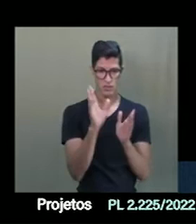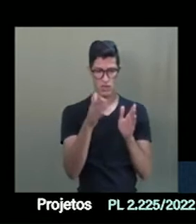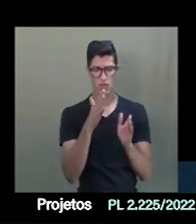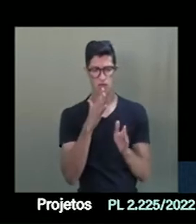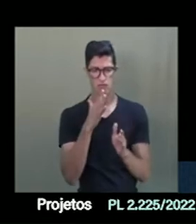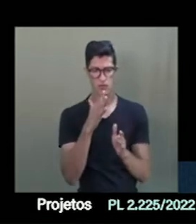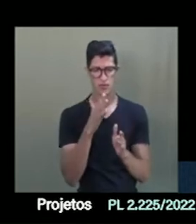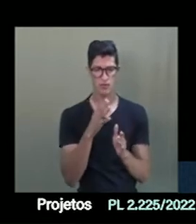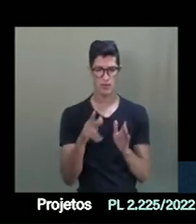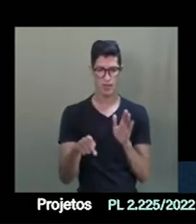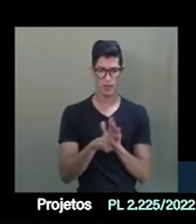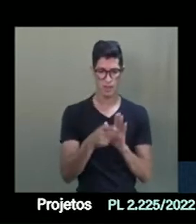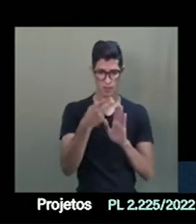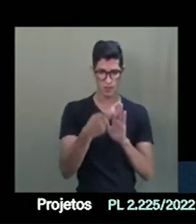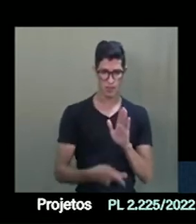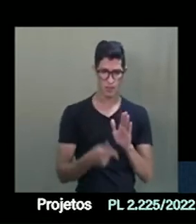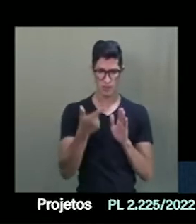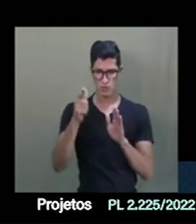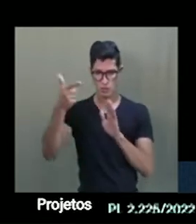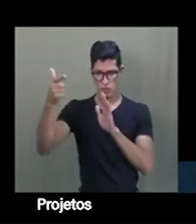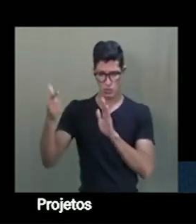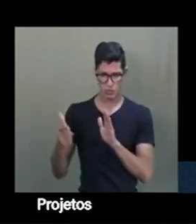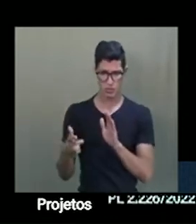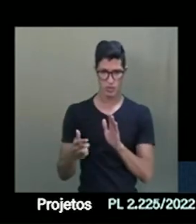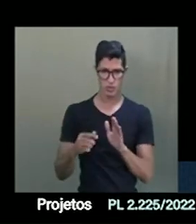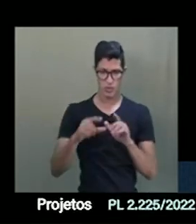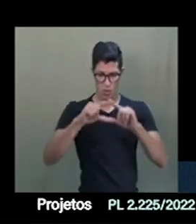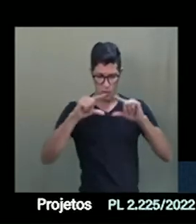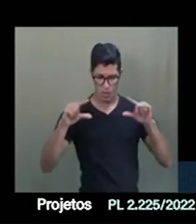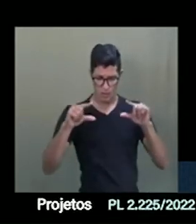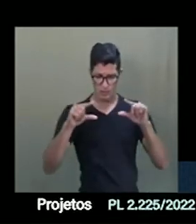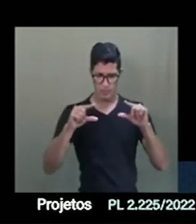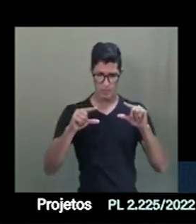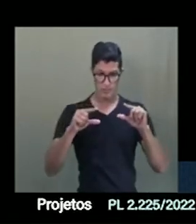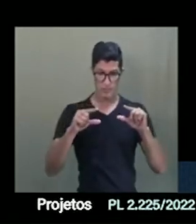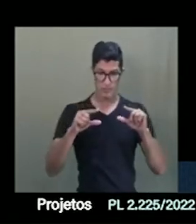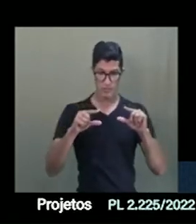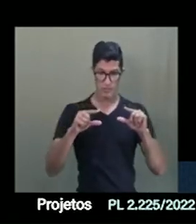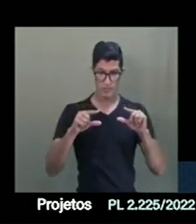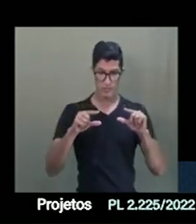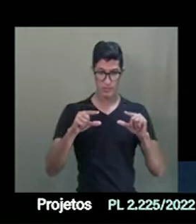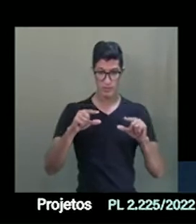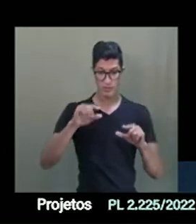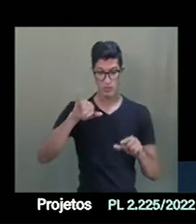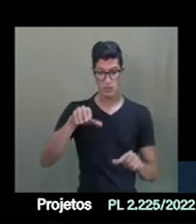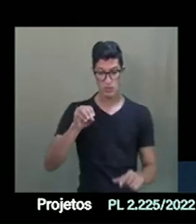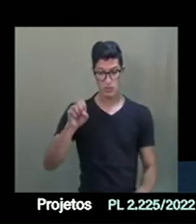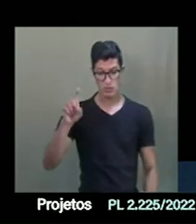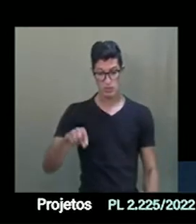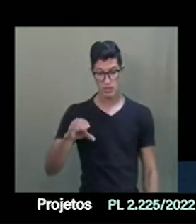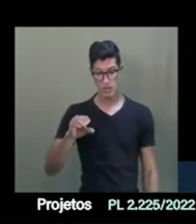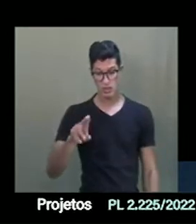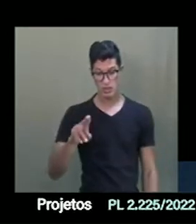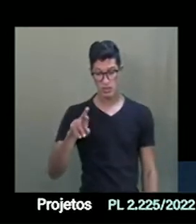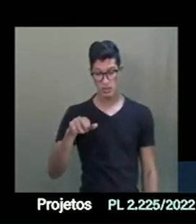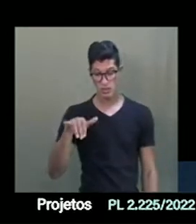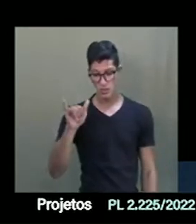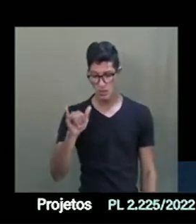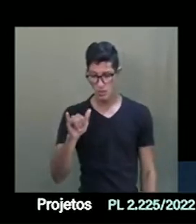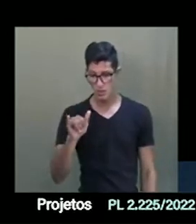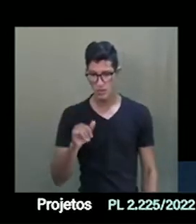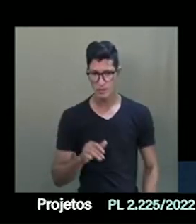conhece, da própria matéria e de outras matérias. Olha essa aqui, senhor José Cury, botou lá,